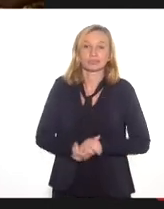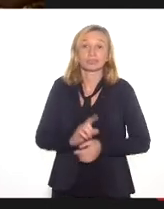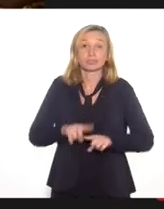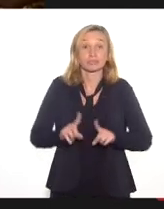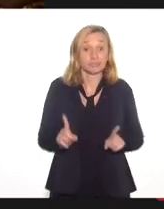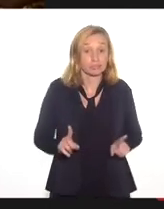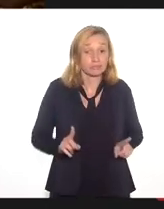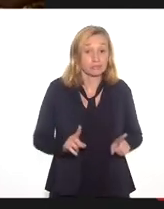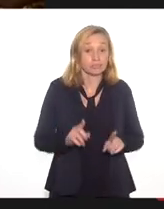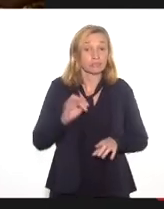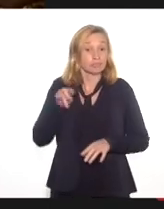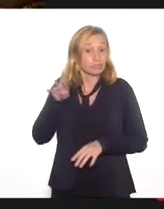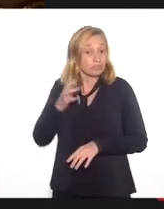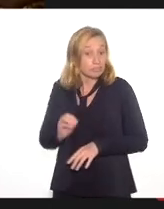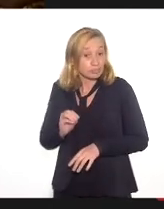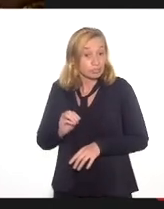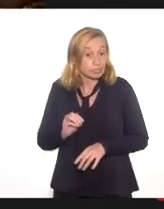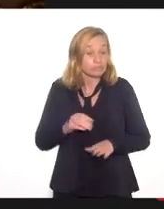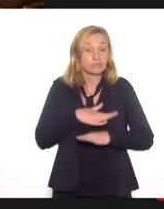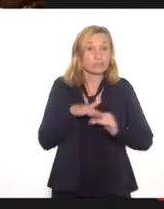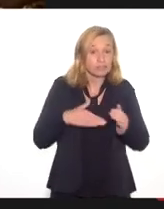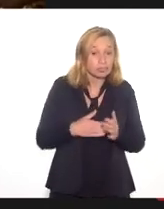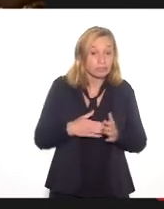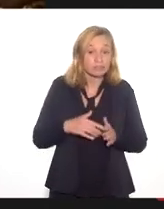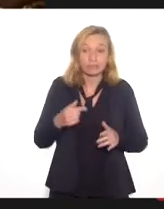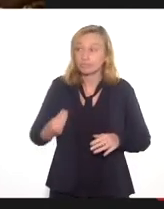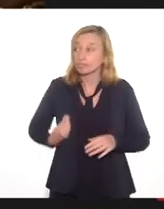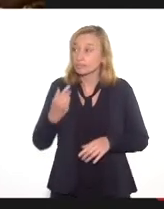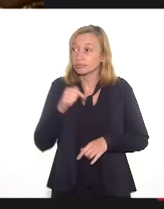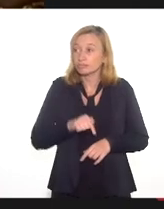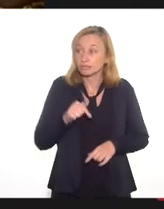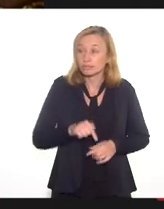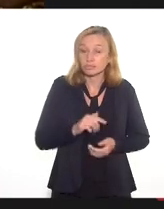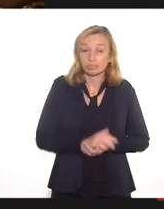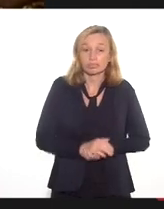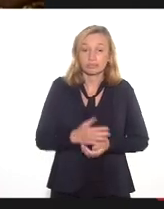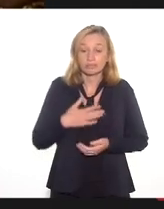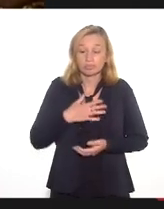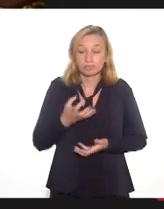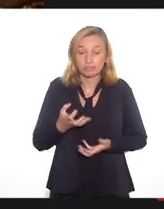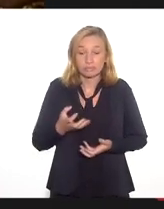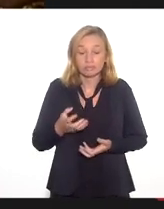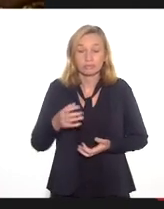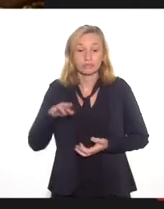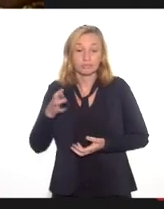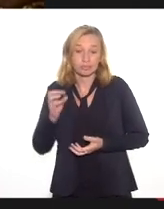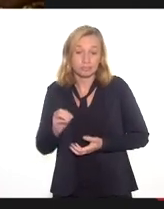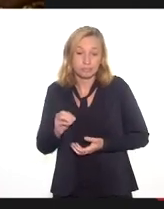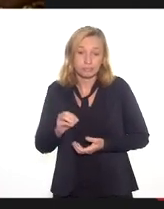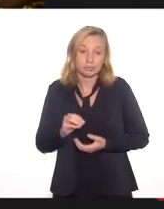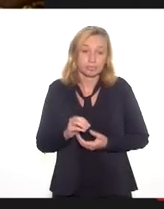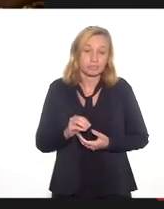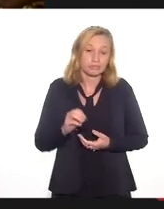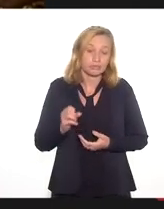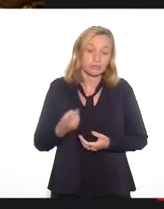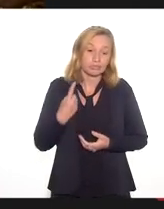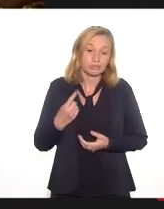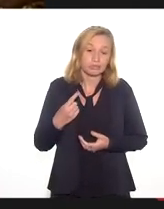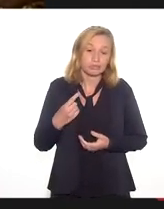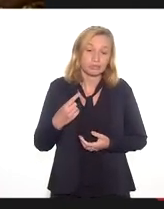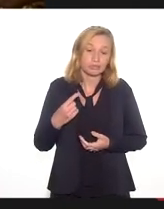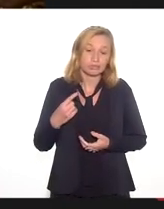mas Leandro e assim como todos que ainda aqui estão nosso querido Mauro Osório o ex-senador